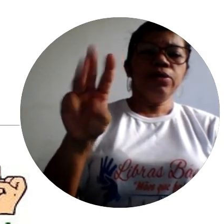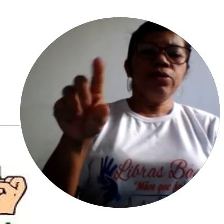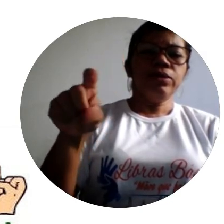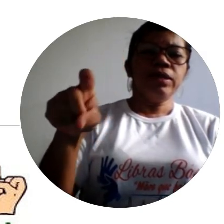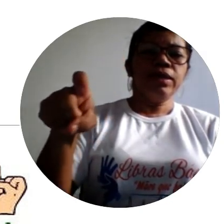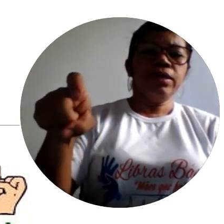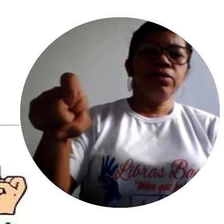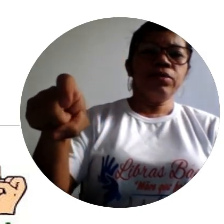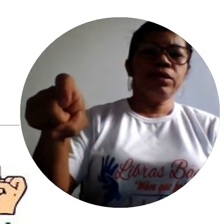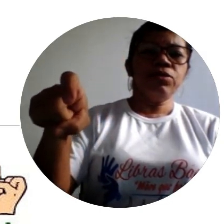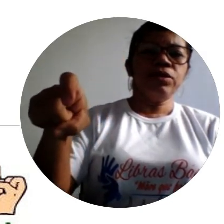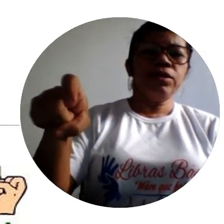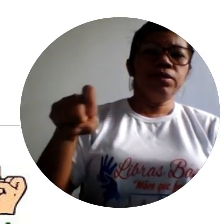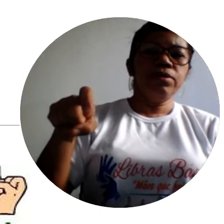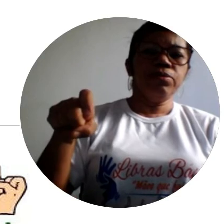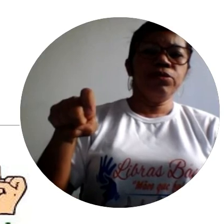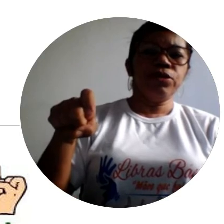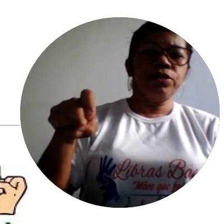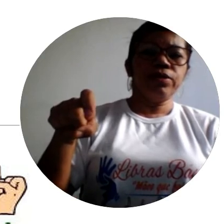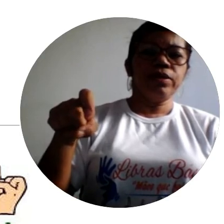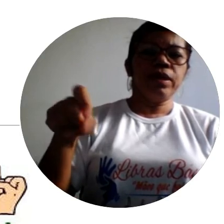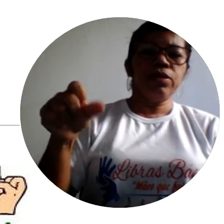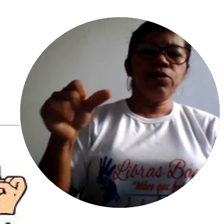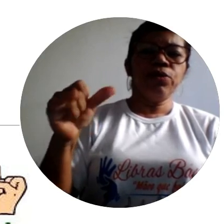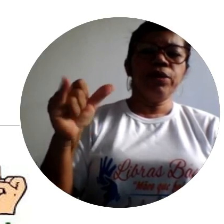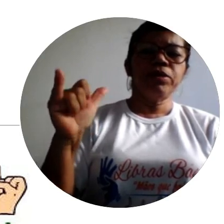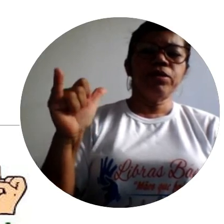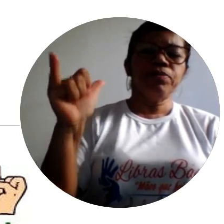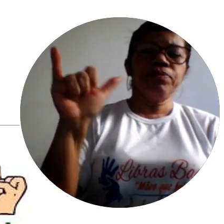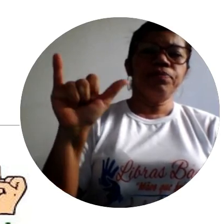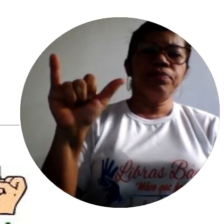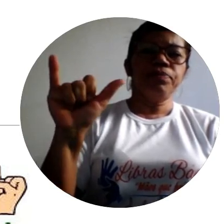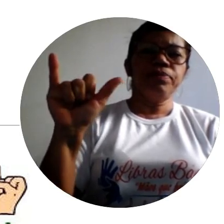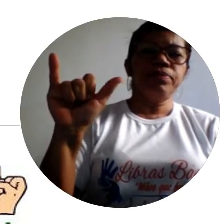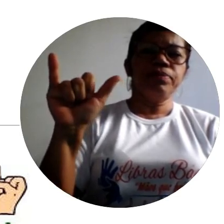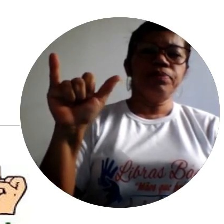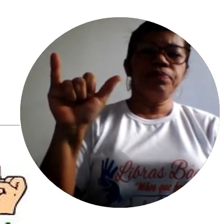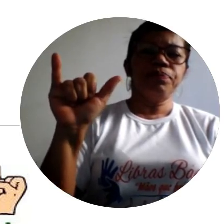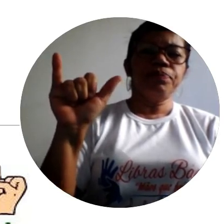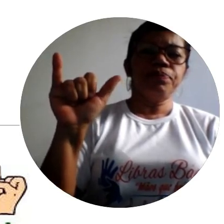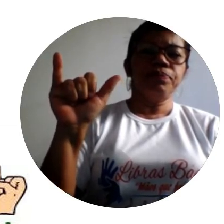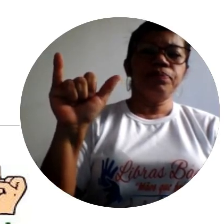E o Z, um anzolzinho, puxa, tá? O Y.